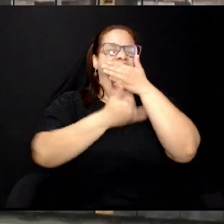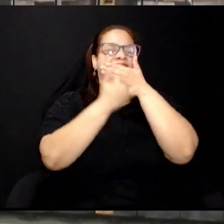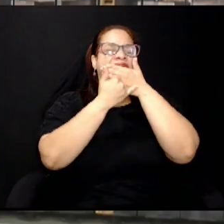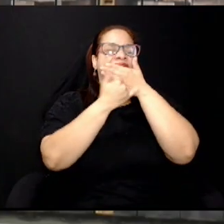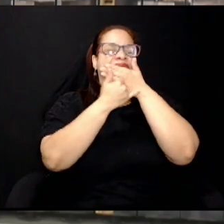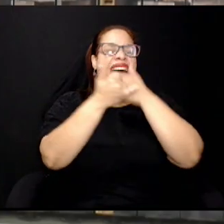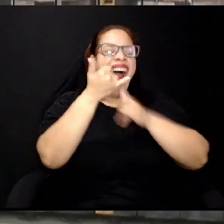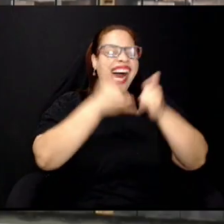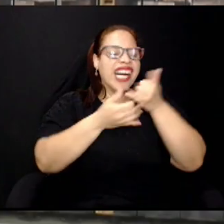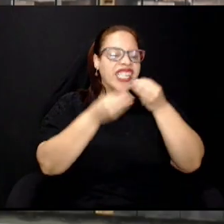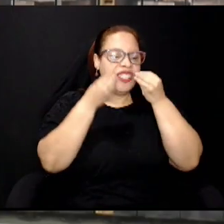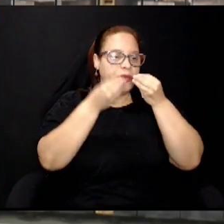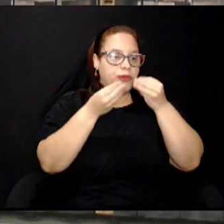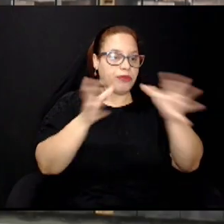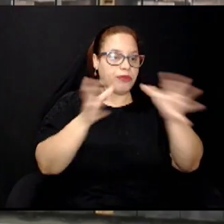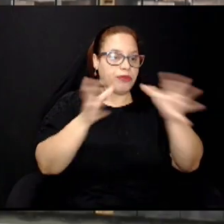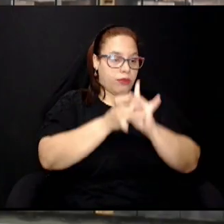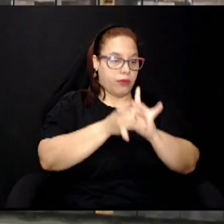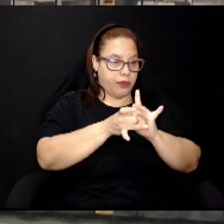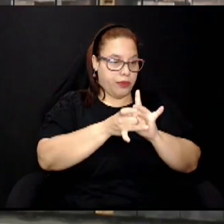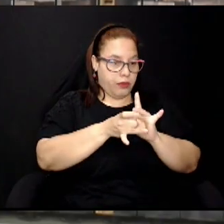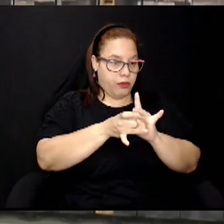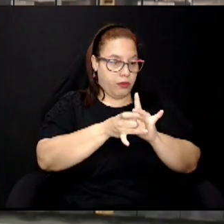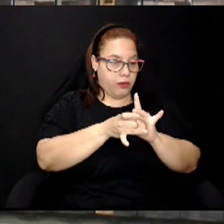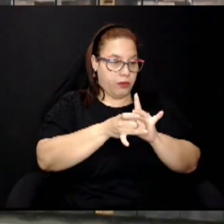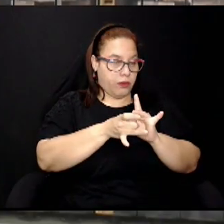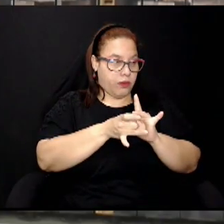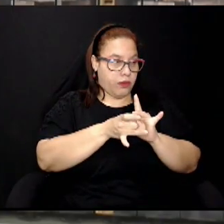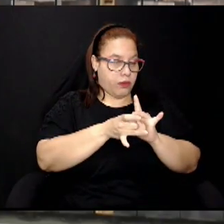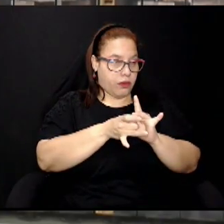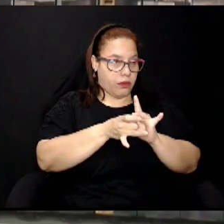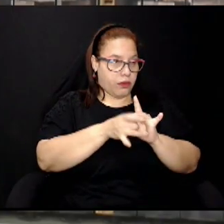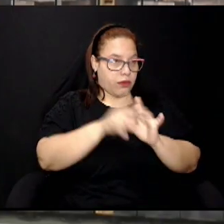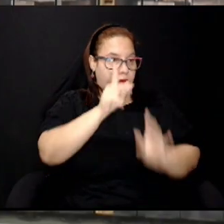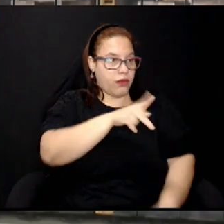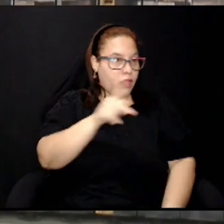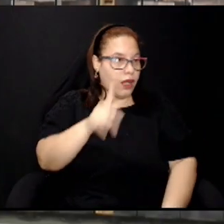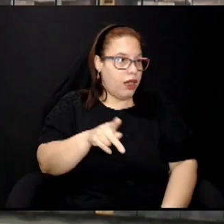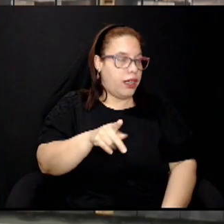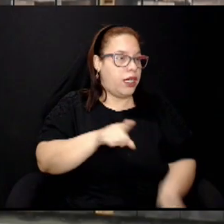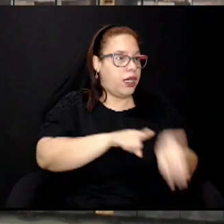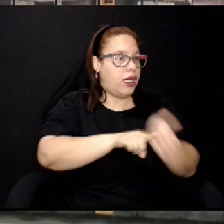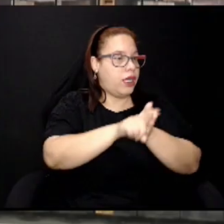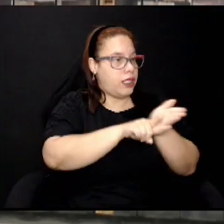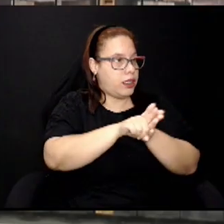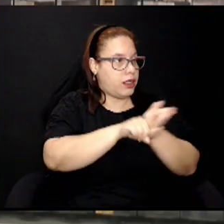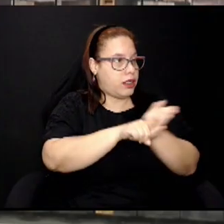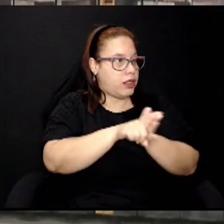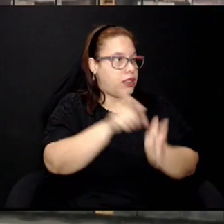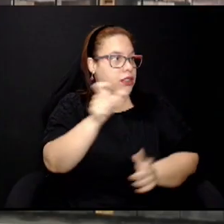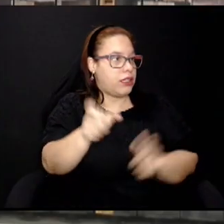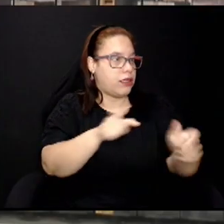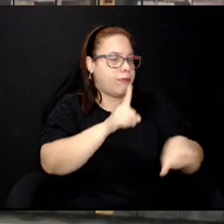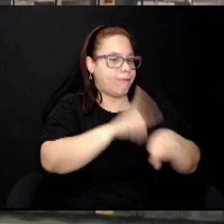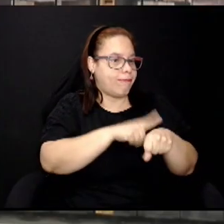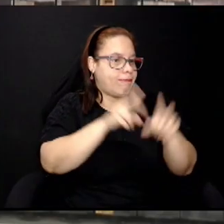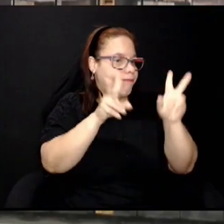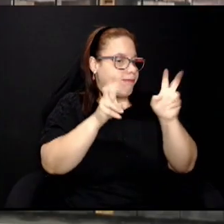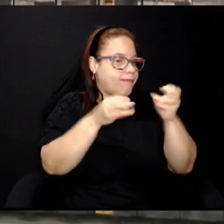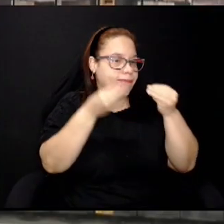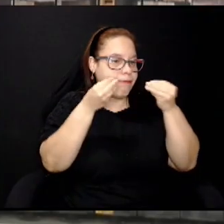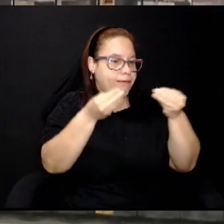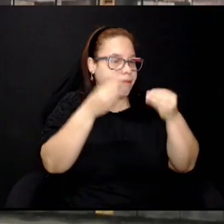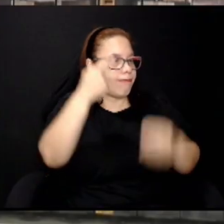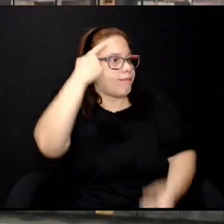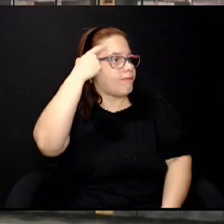uma junta de professores, de pesquisadores, cada um no seu tema? Como é que vocês pensaram